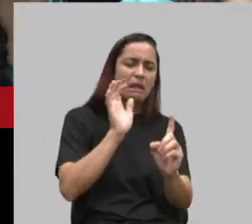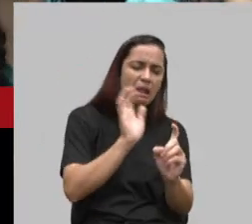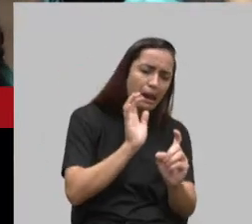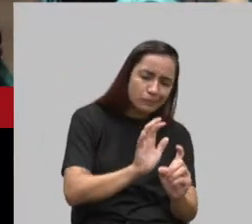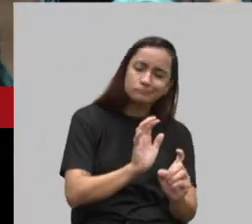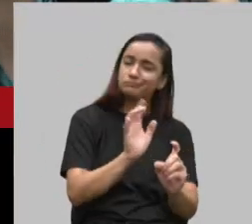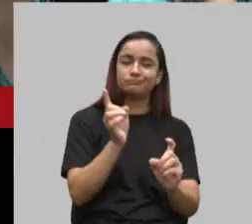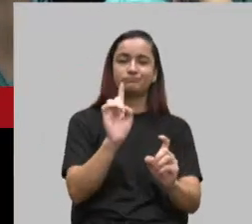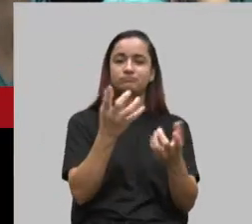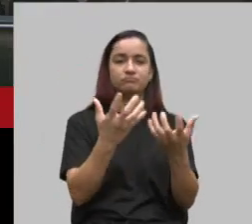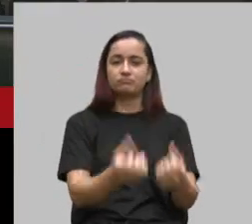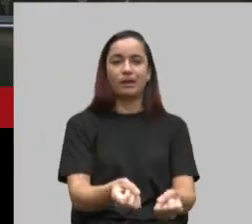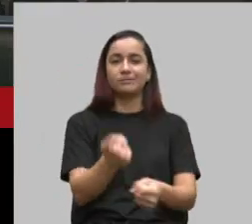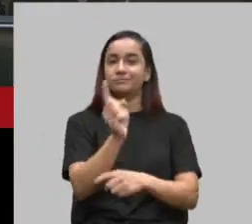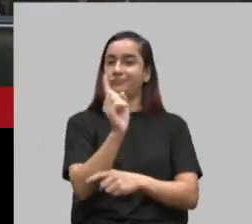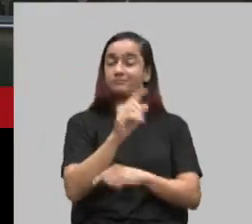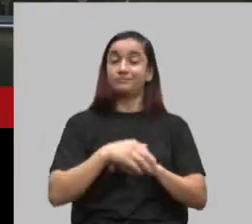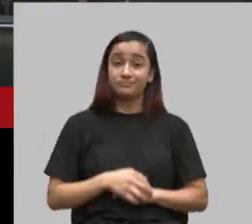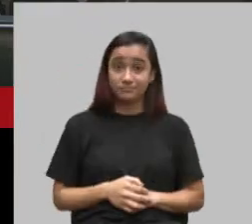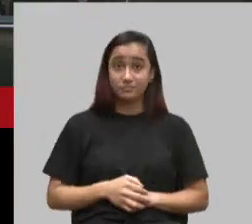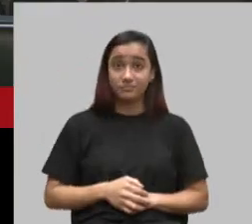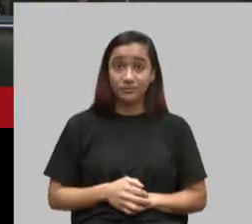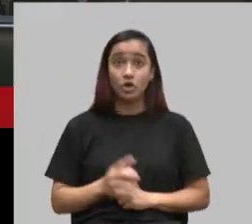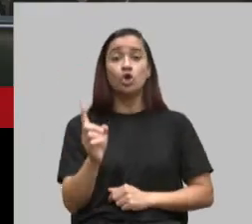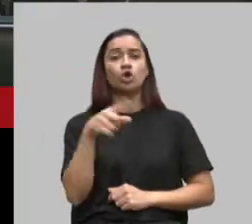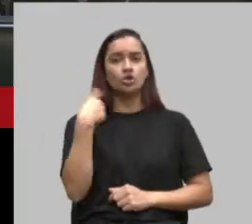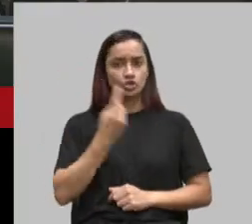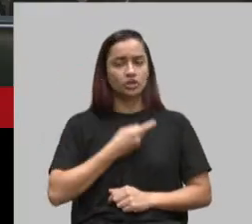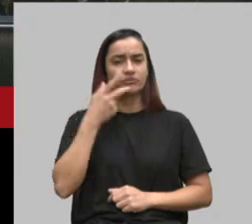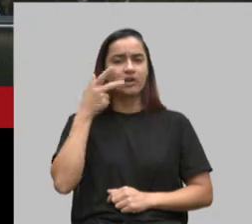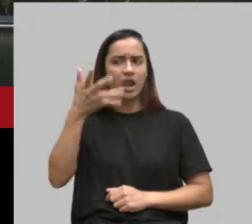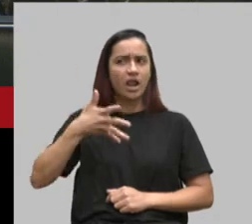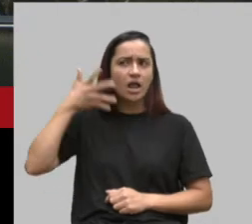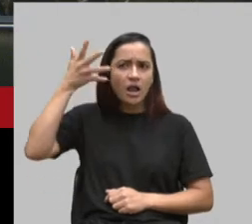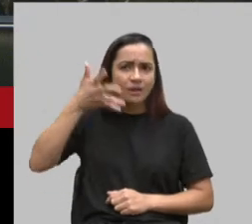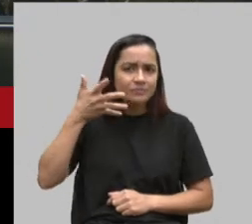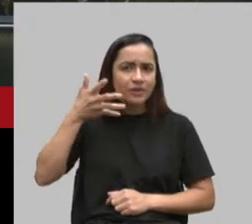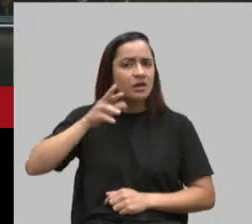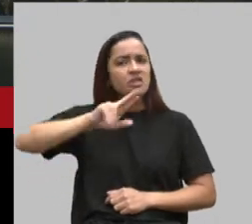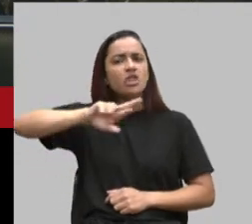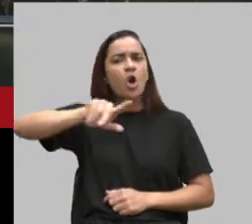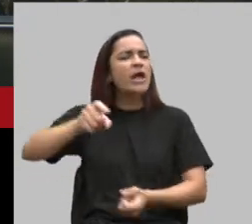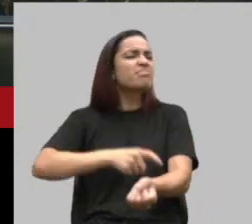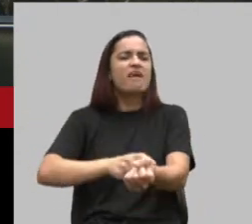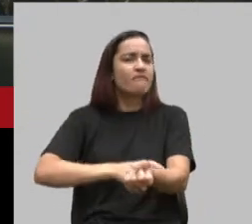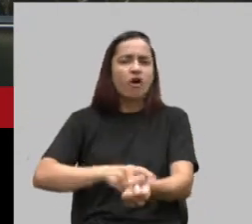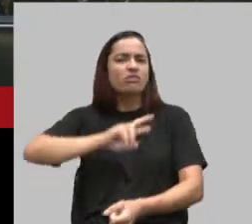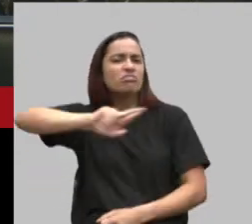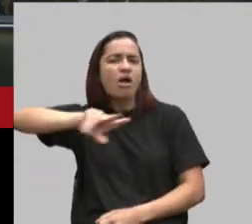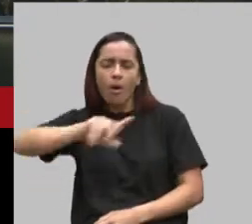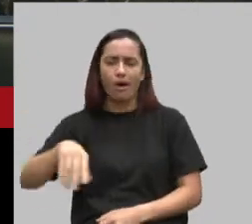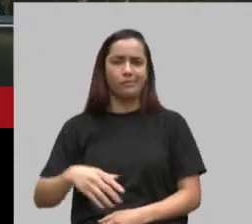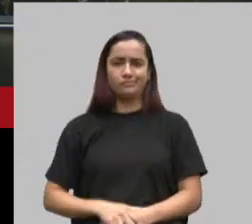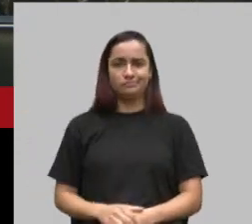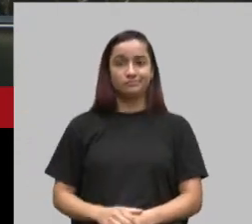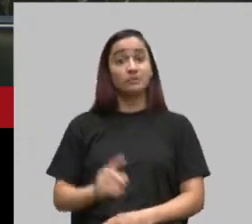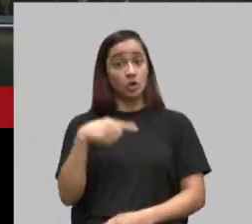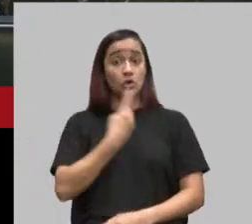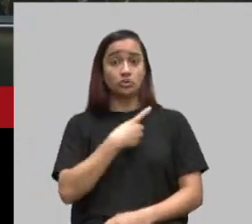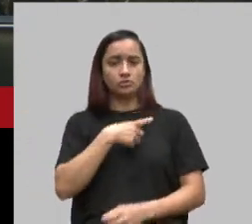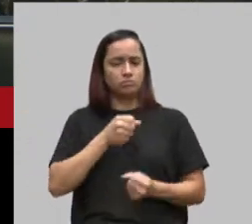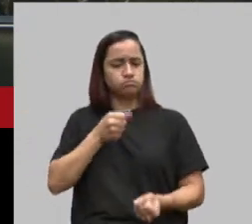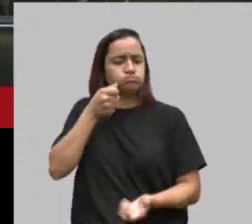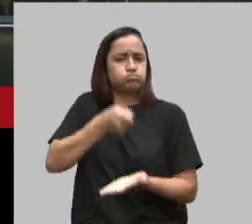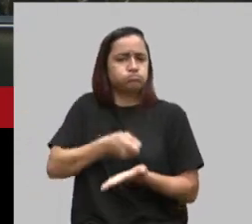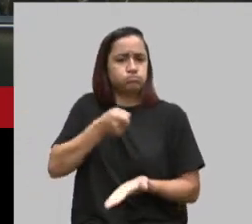o que vocês são quando nós falamos nós não estamos nervosas ou estressadas nós temos a firmeza necessária para